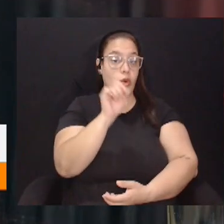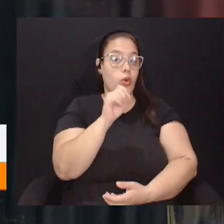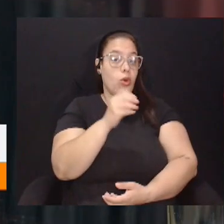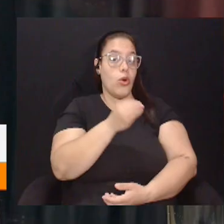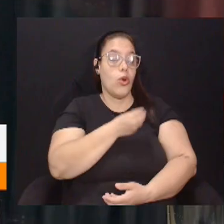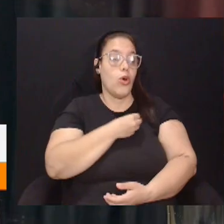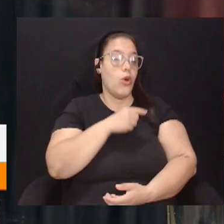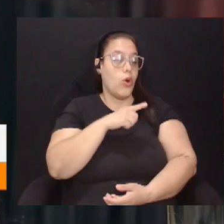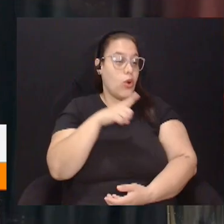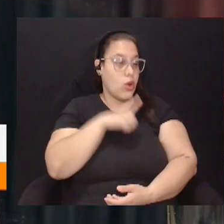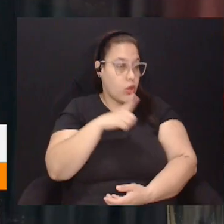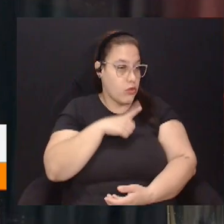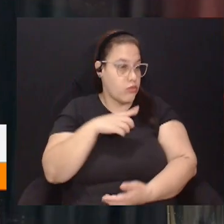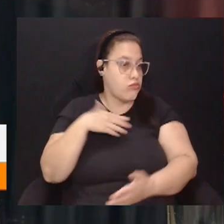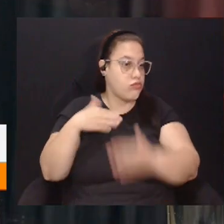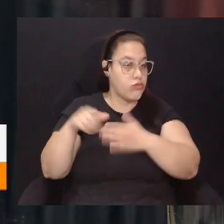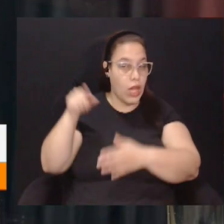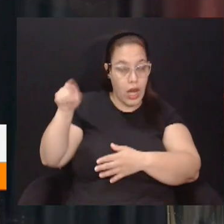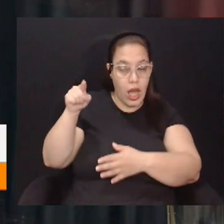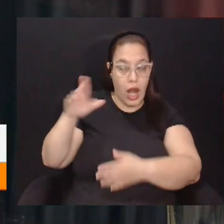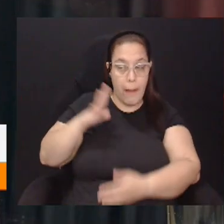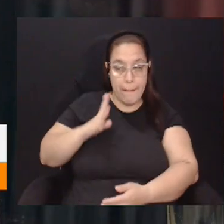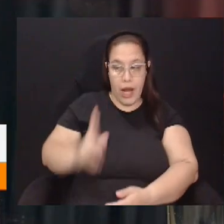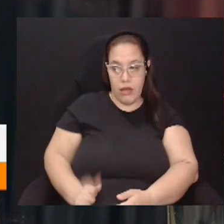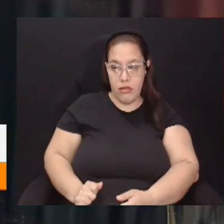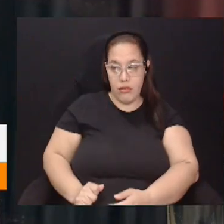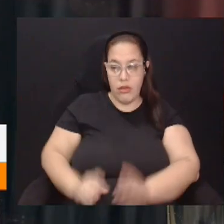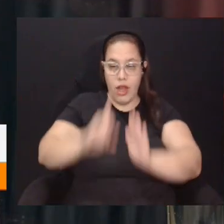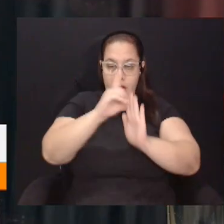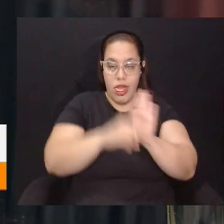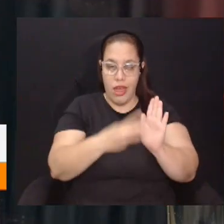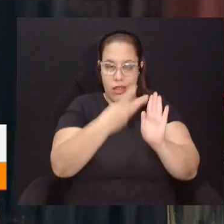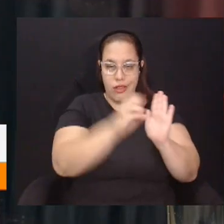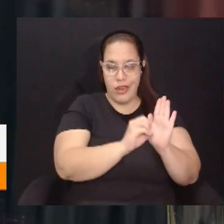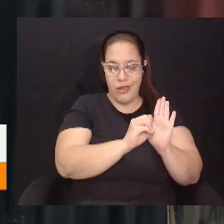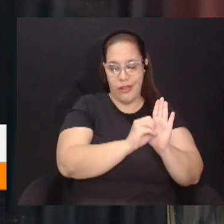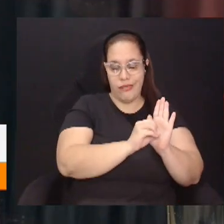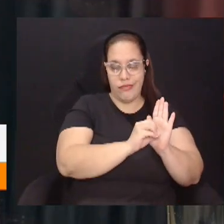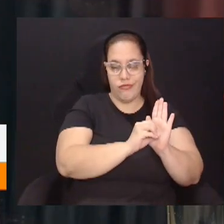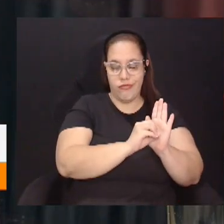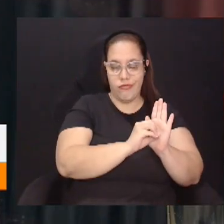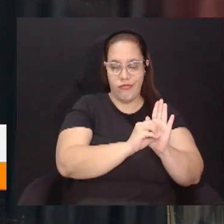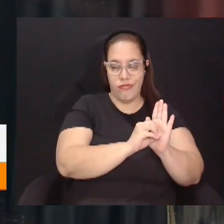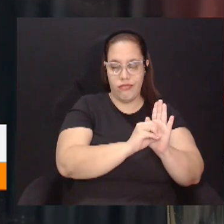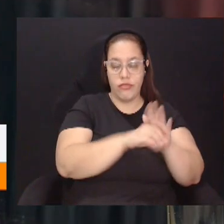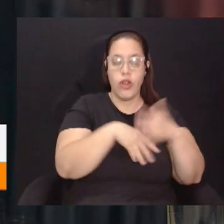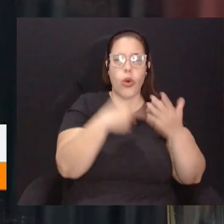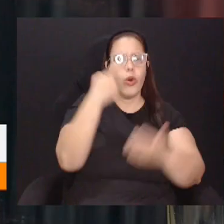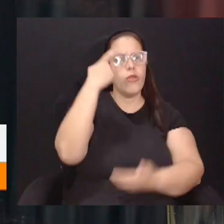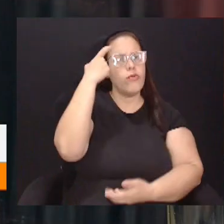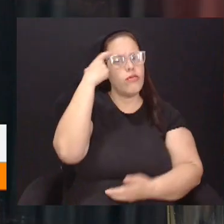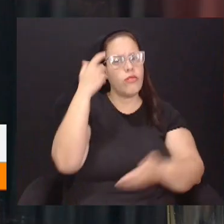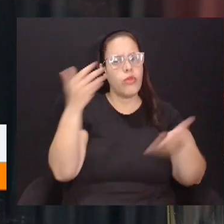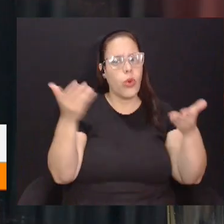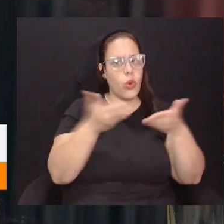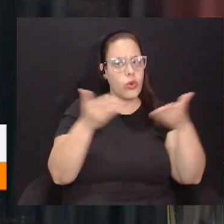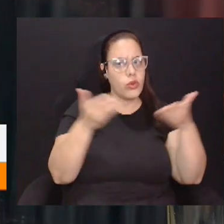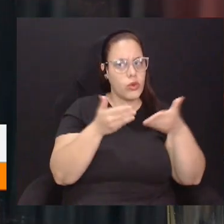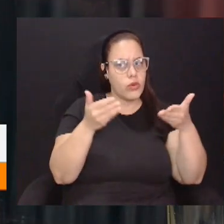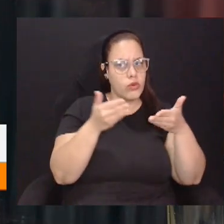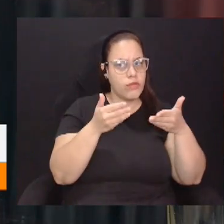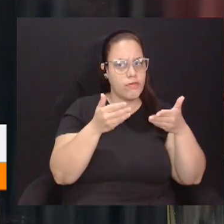na Palestina na década de 30. Então, quando eu penso hoje em dia